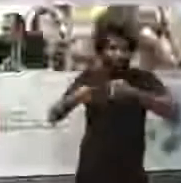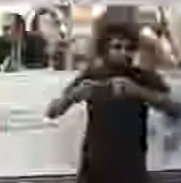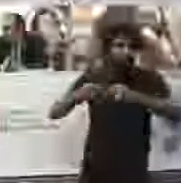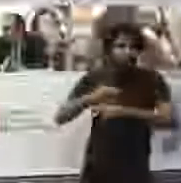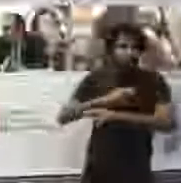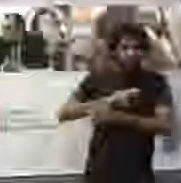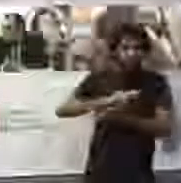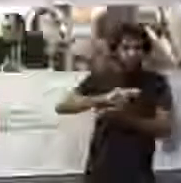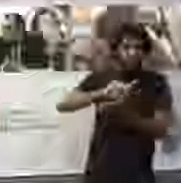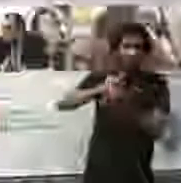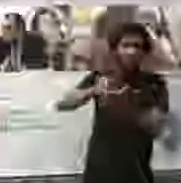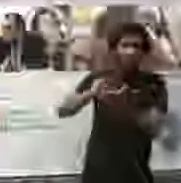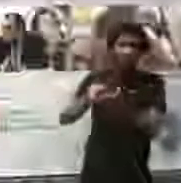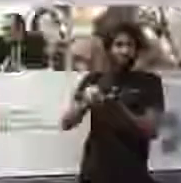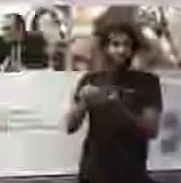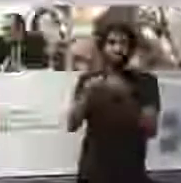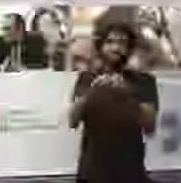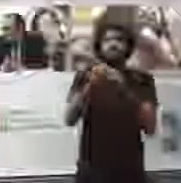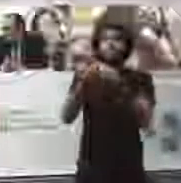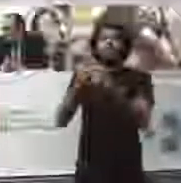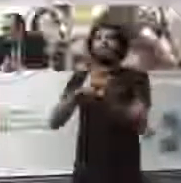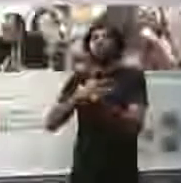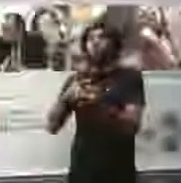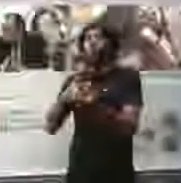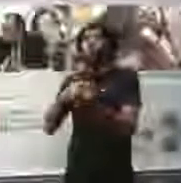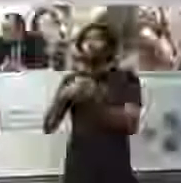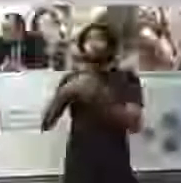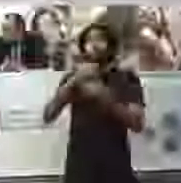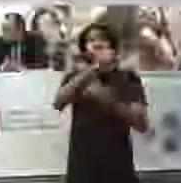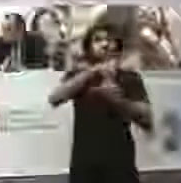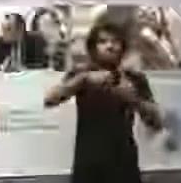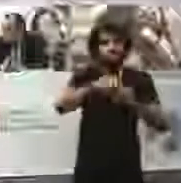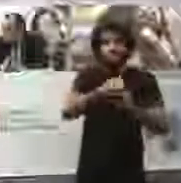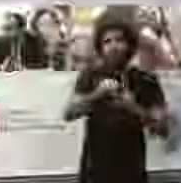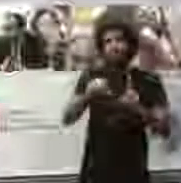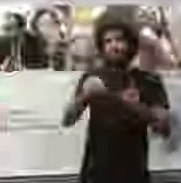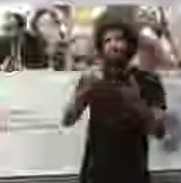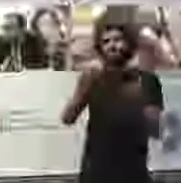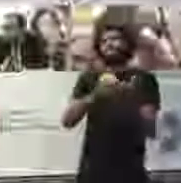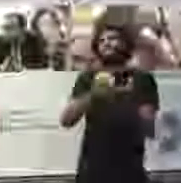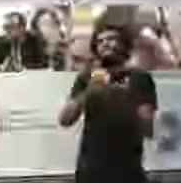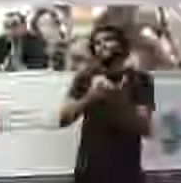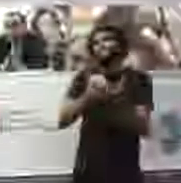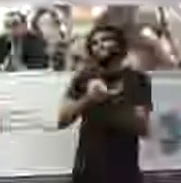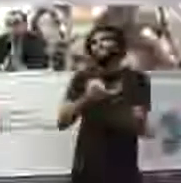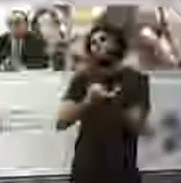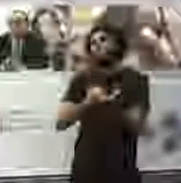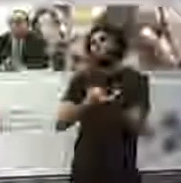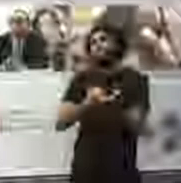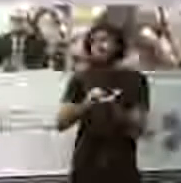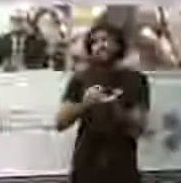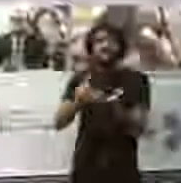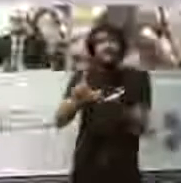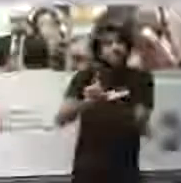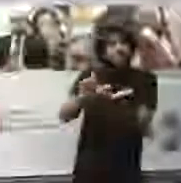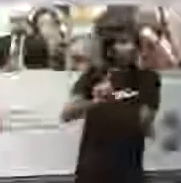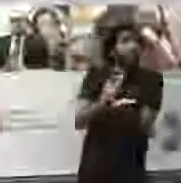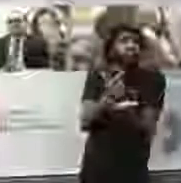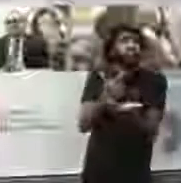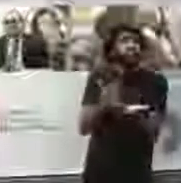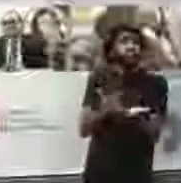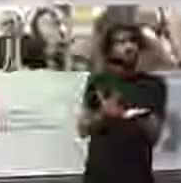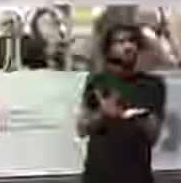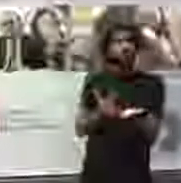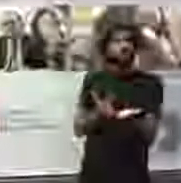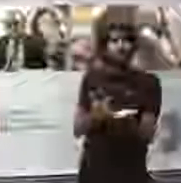para a população um clima de escassez de toda sorte escassez de recursos e têm também aqui no